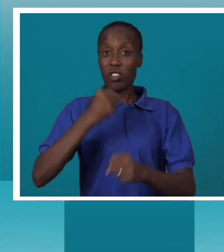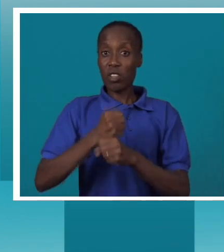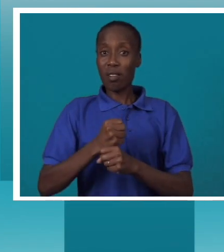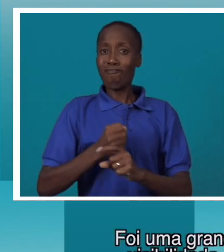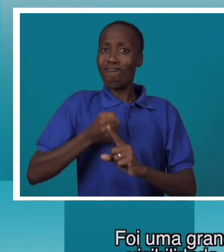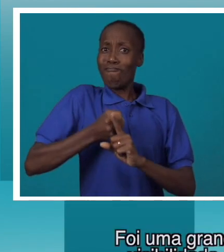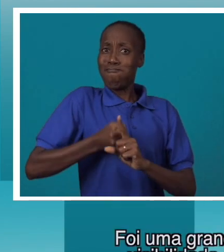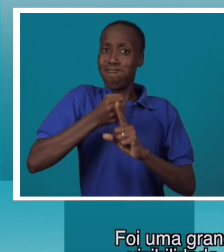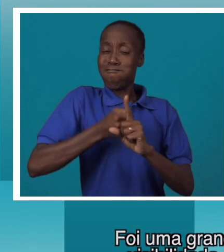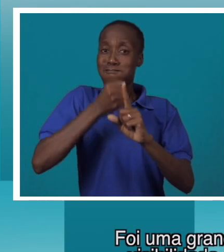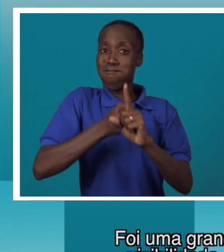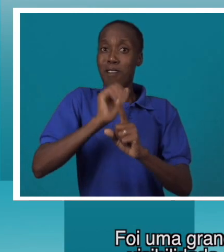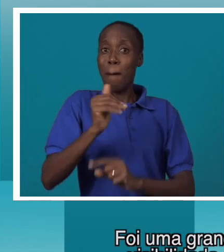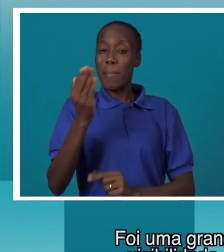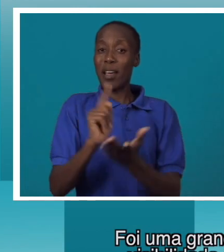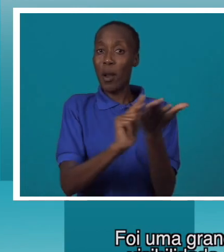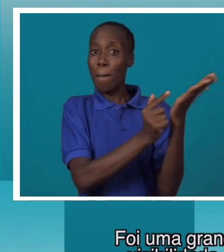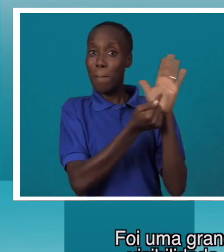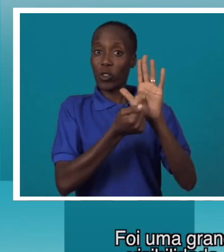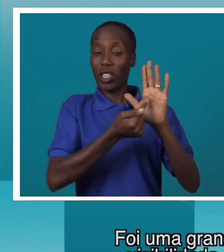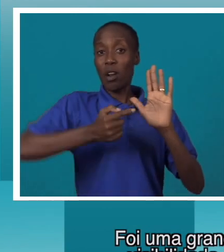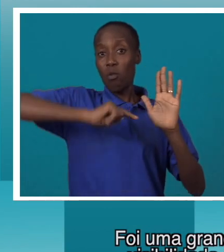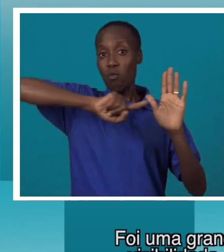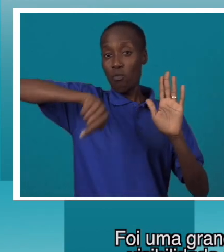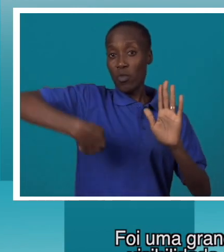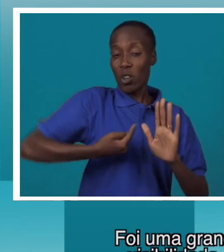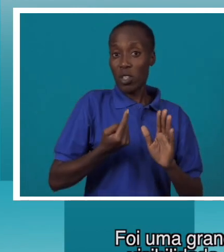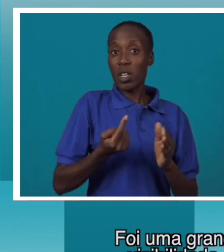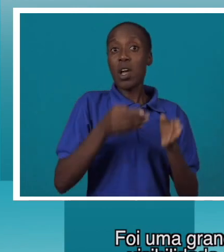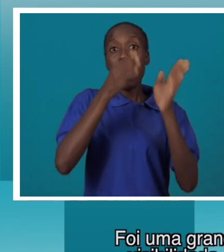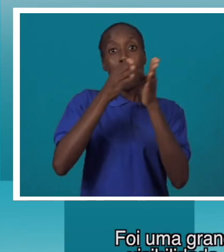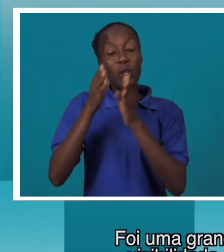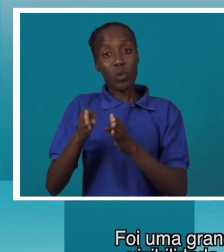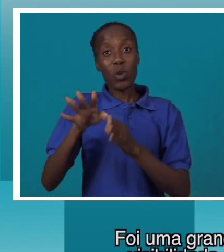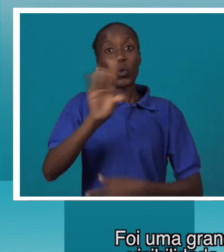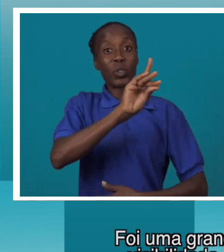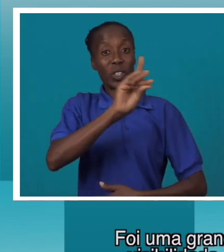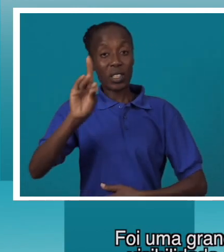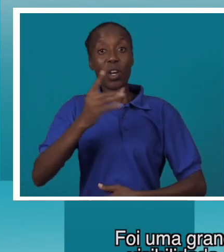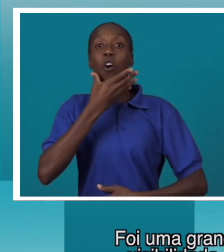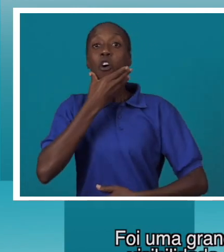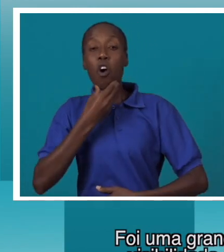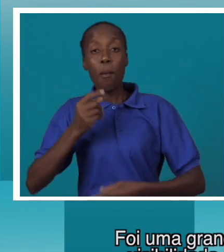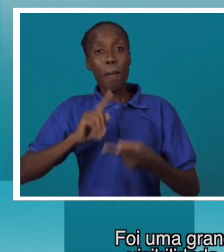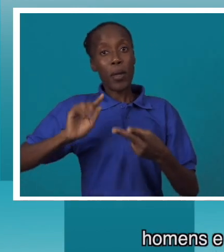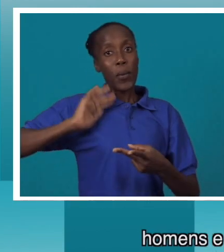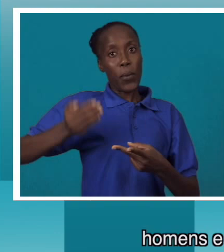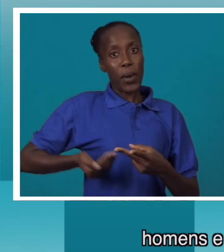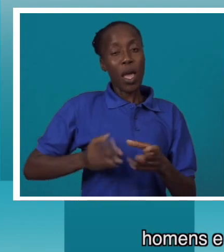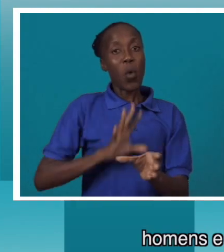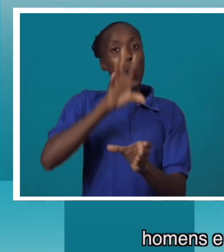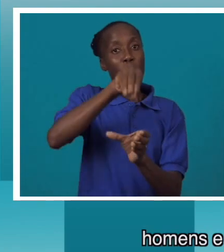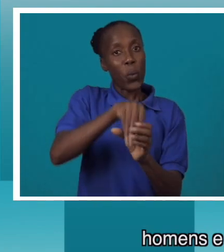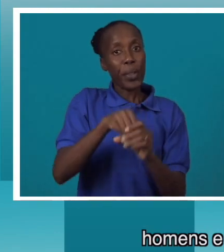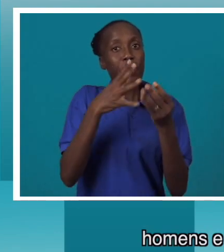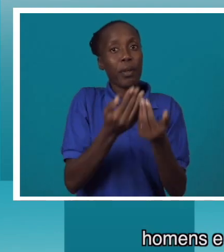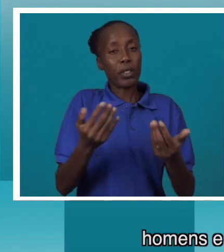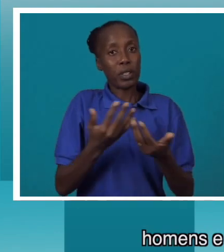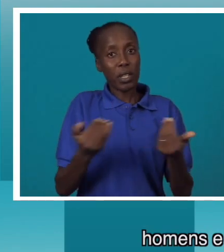foi uma grande luta para mostrar a nossa visibilidade como pessoas com deficiência homens e mulheres